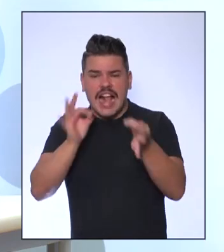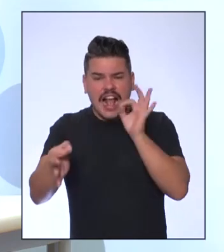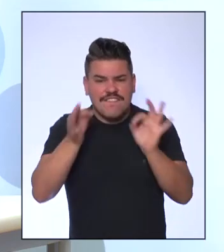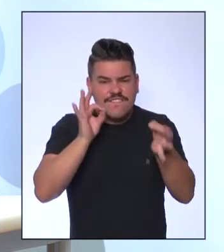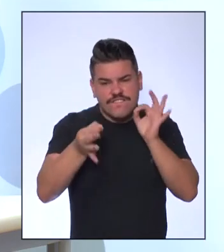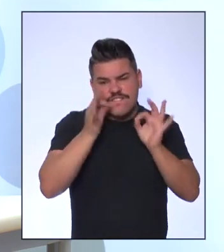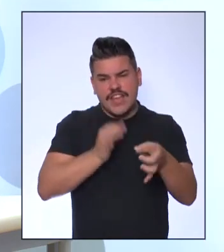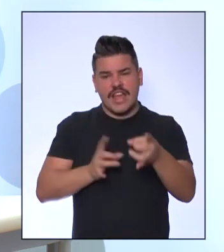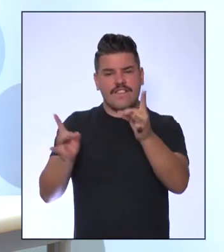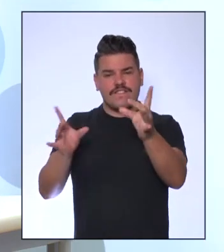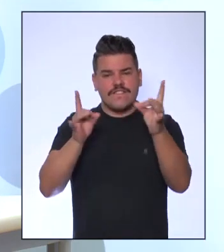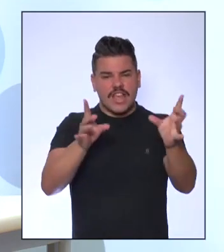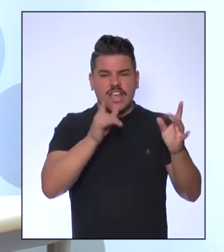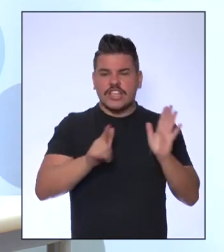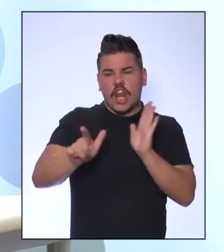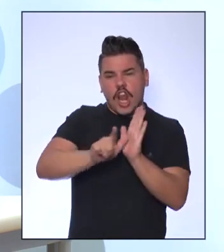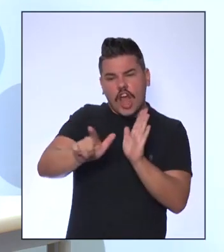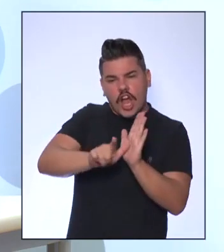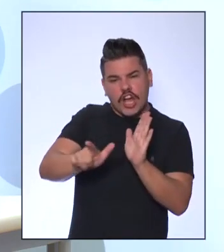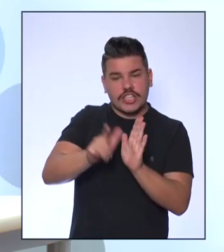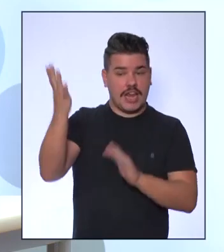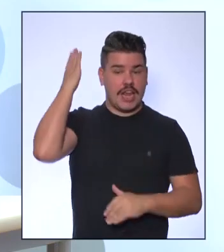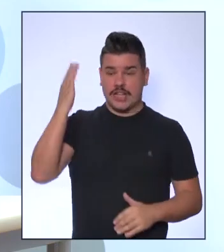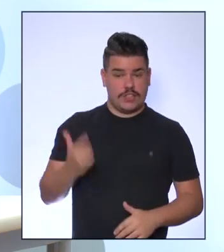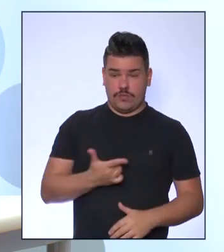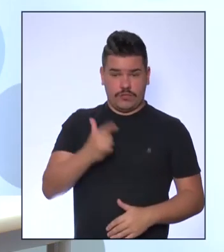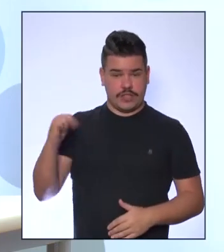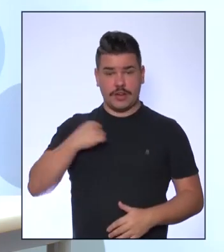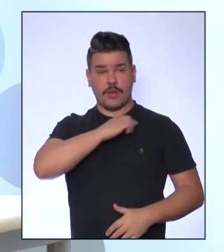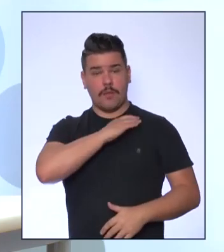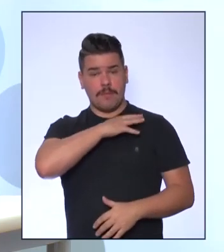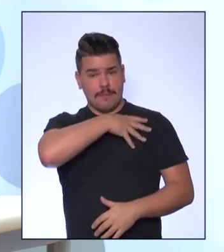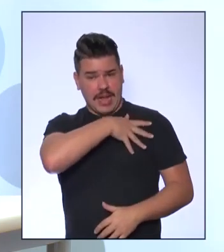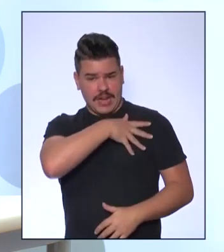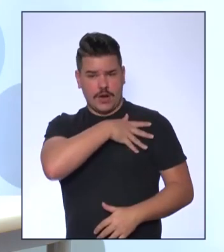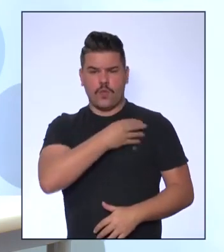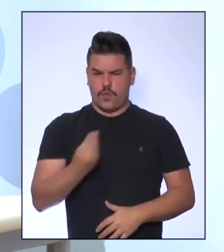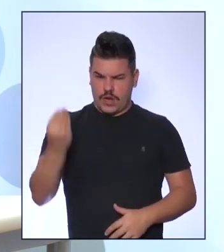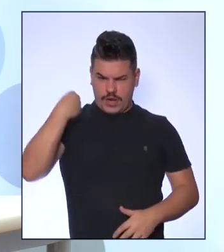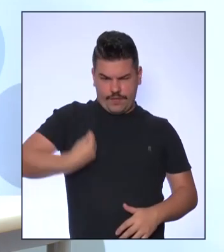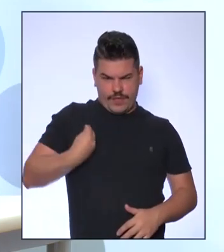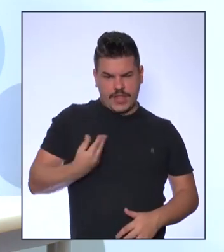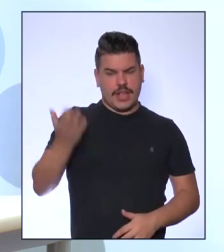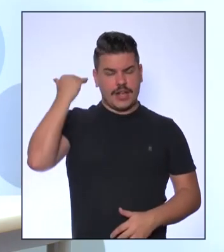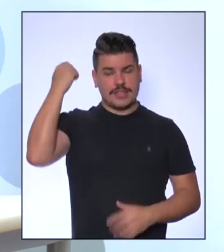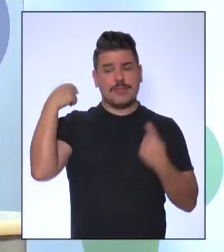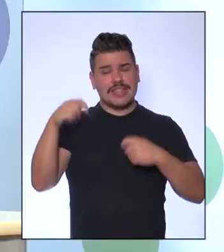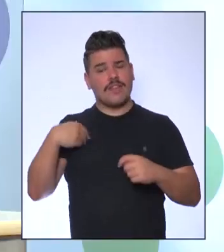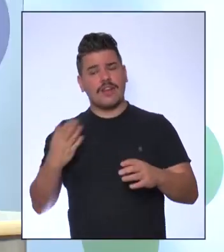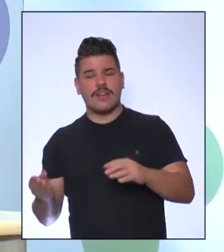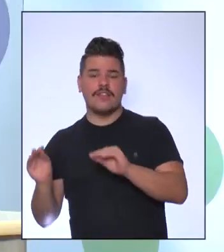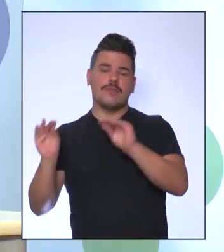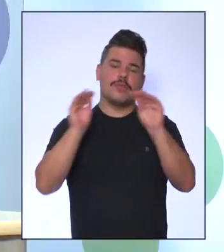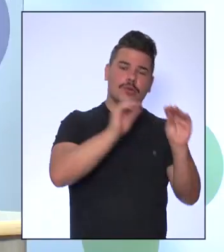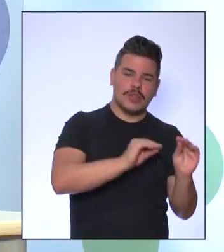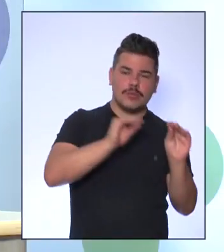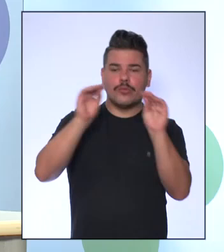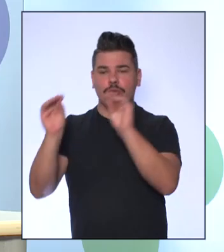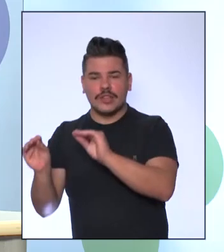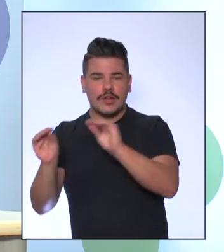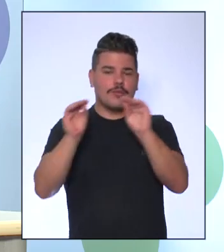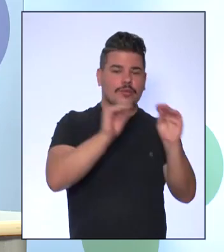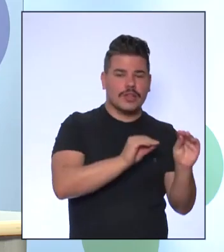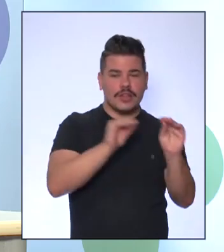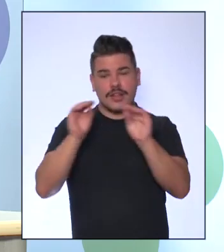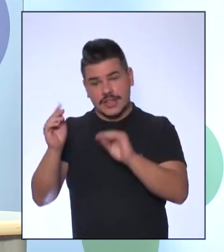cafeterias, comércios, que antes, para esses barões terem esse tipo de vida, eles tinham que ir até a cidade do Rio de Janeiro, onde era a cidade que